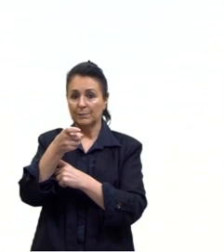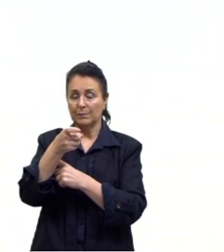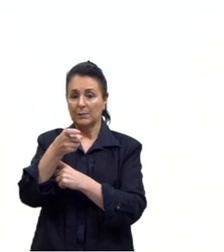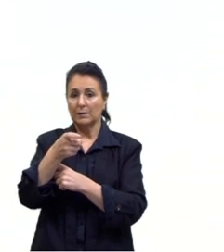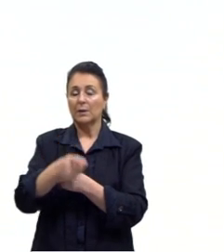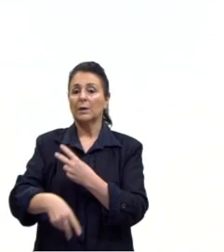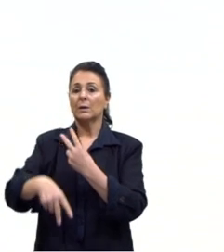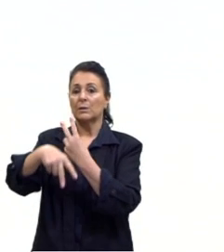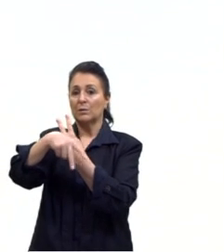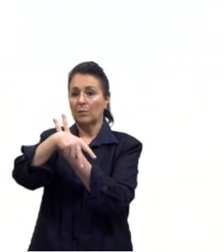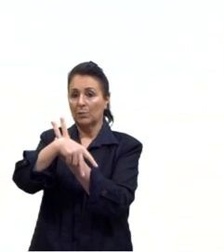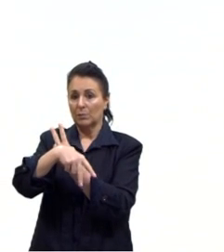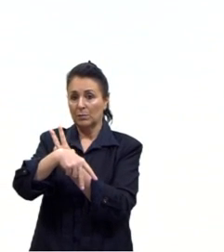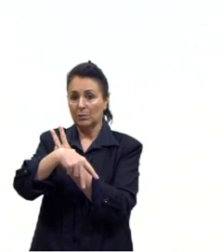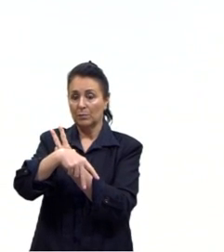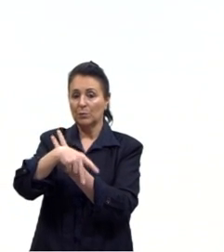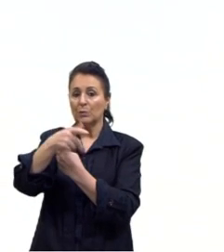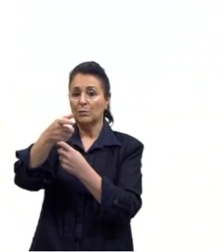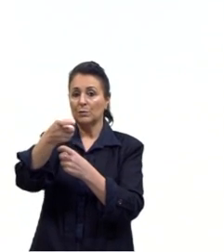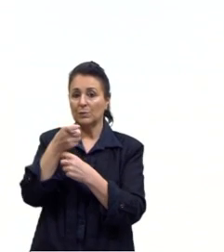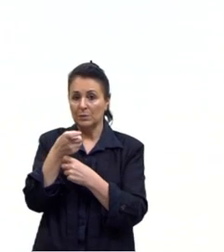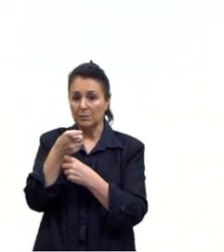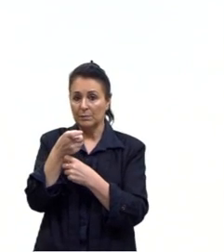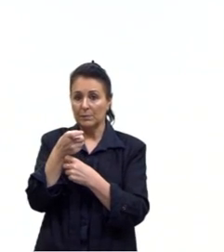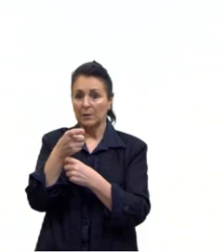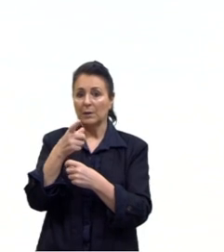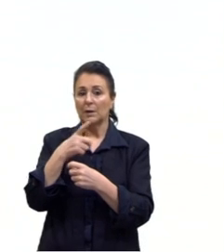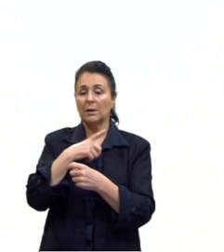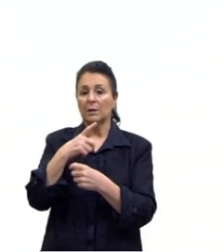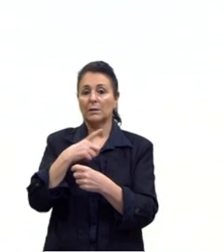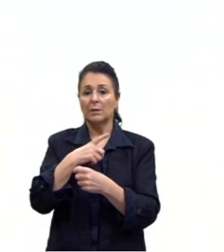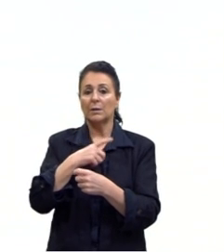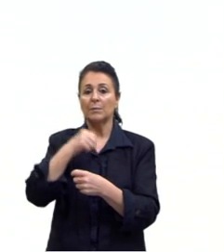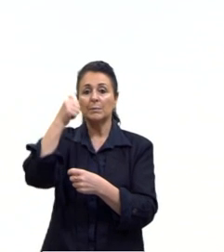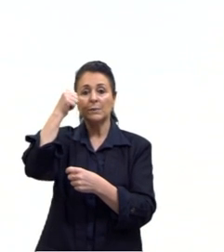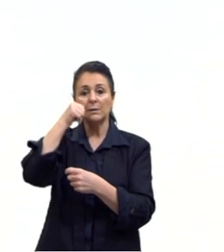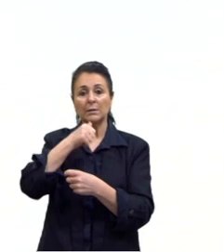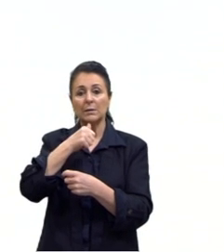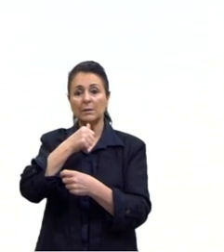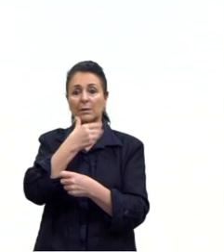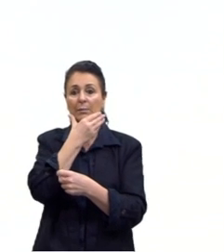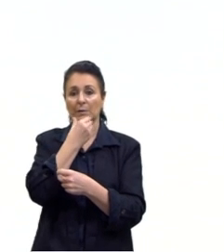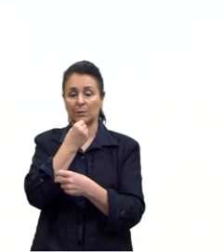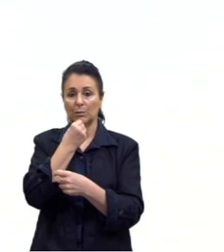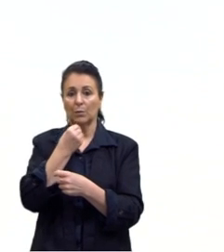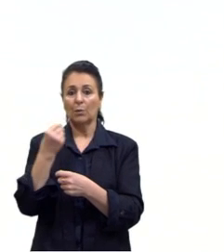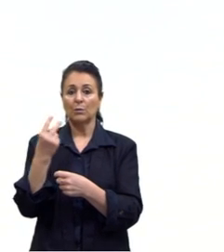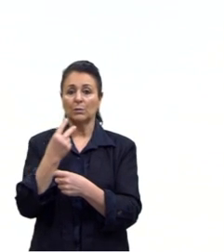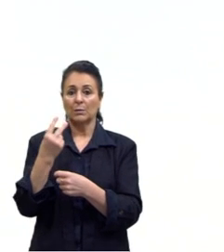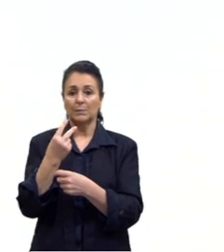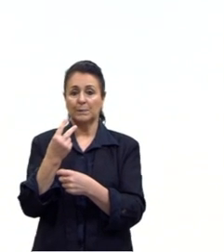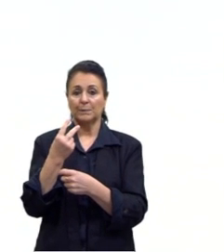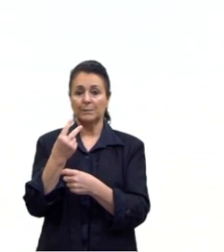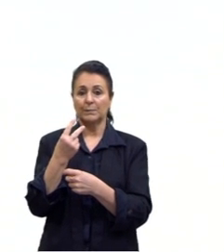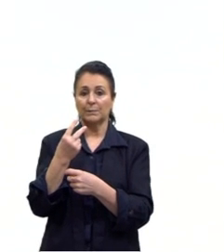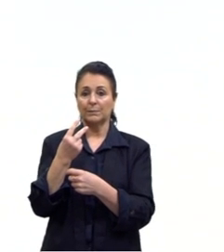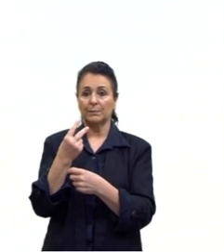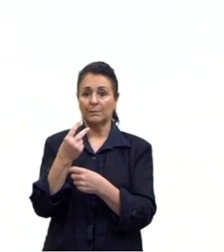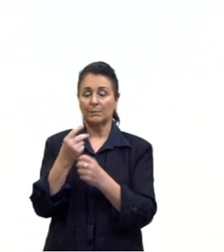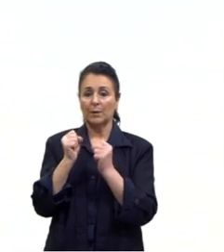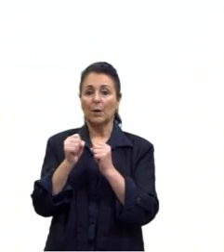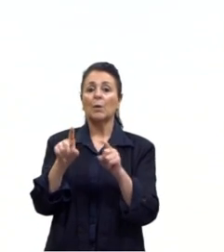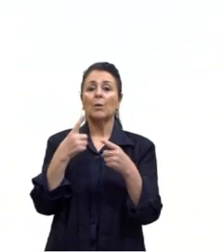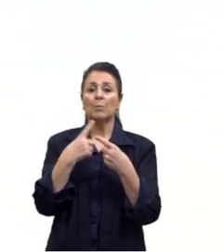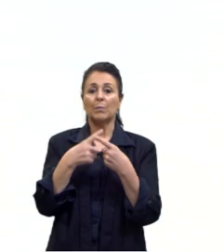fala em cromossoma x a gente tá falando tanto de indivíduos do sexo feminino quanto indivíduos do sexo masculino